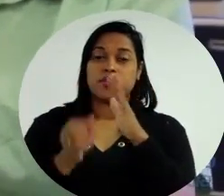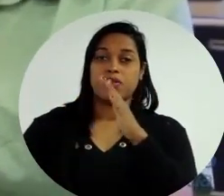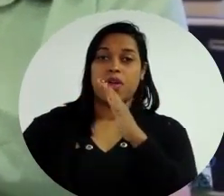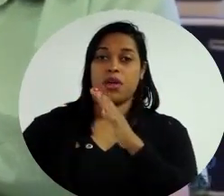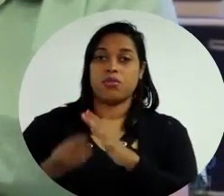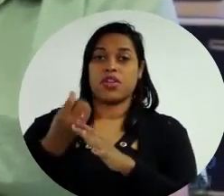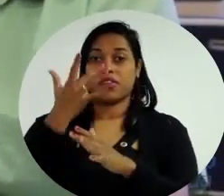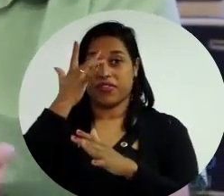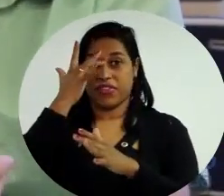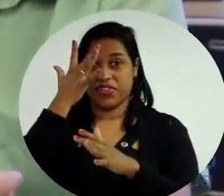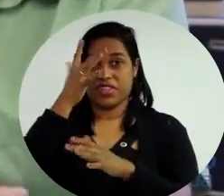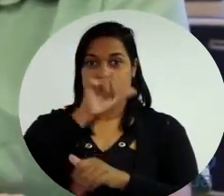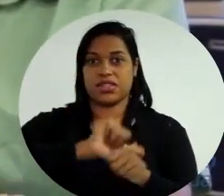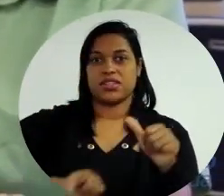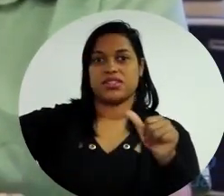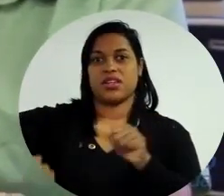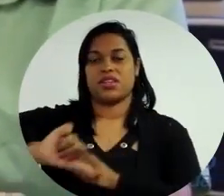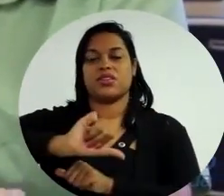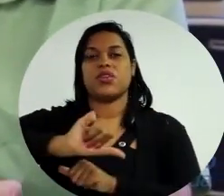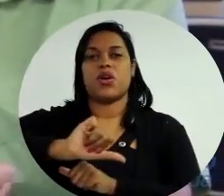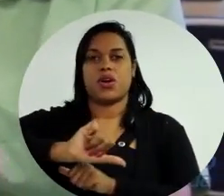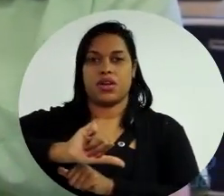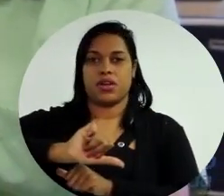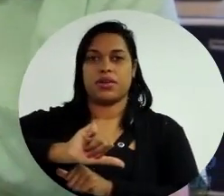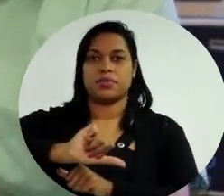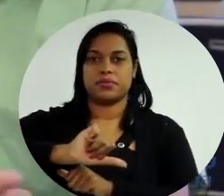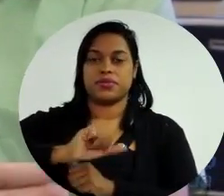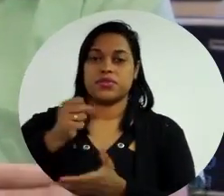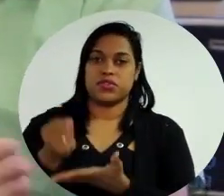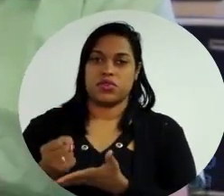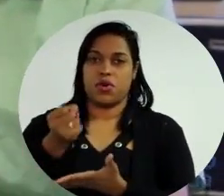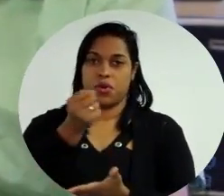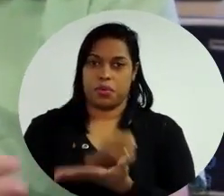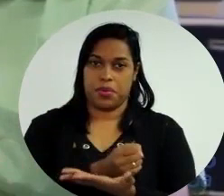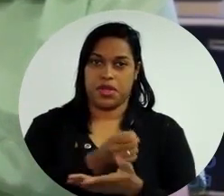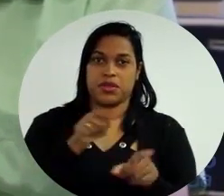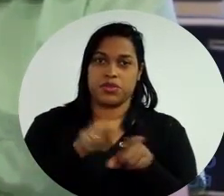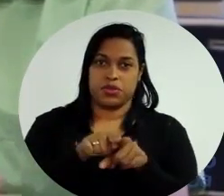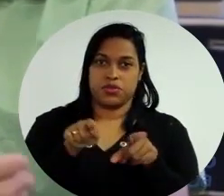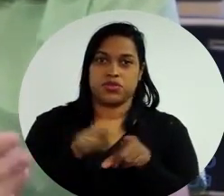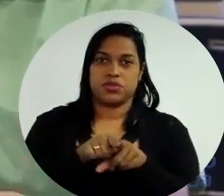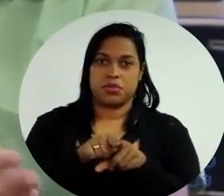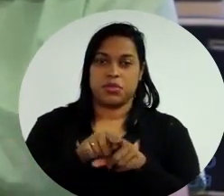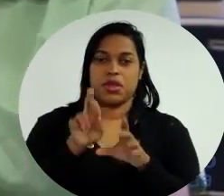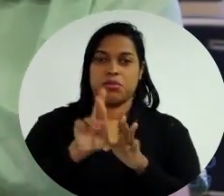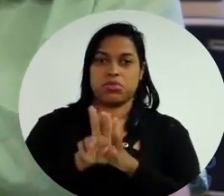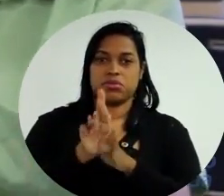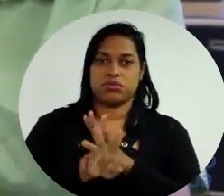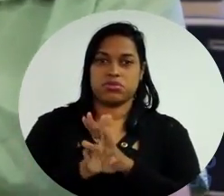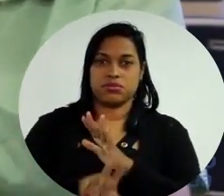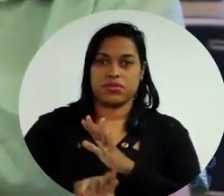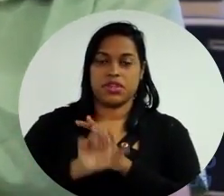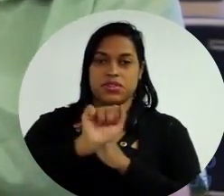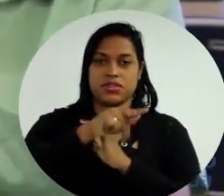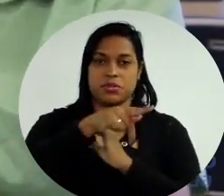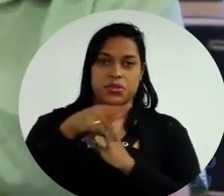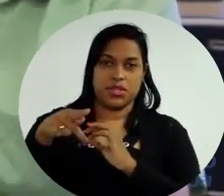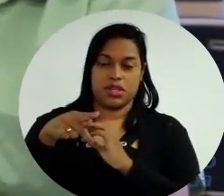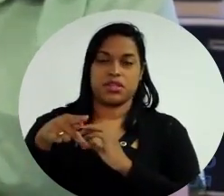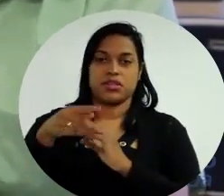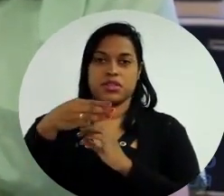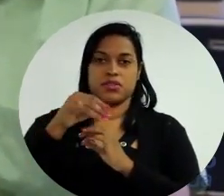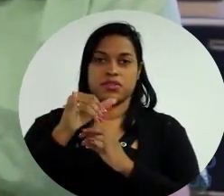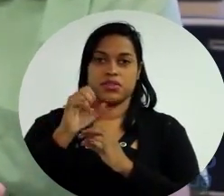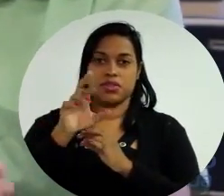foi criado para facilitar a troca de documentos entre os arquivos, entre os vários aplicações da